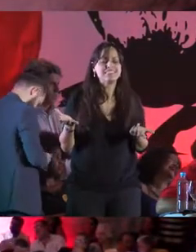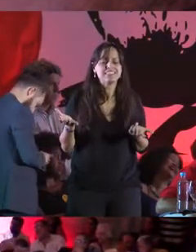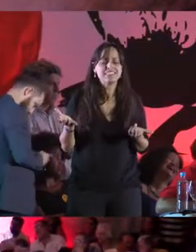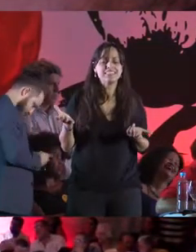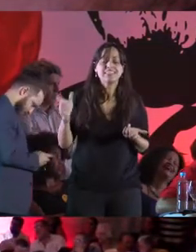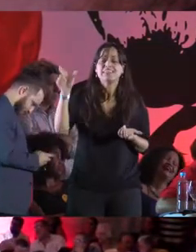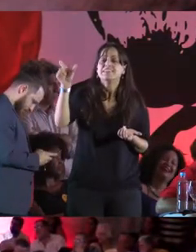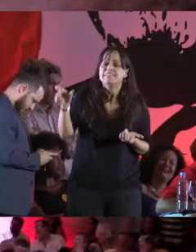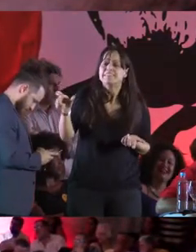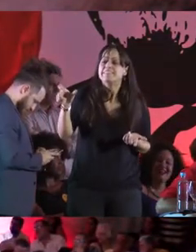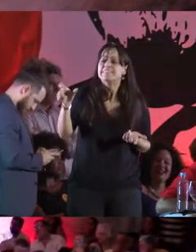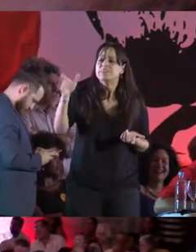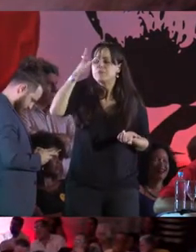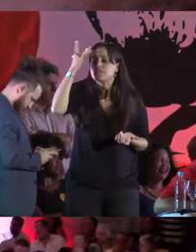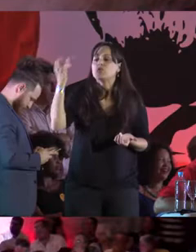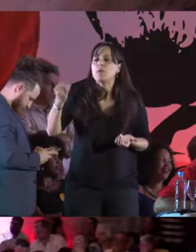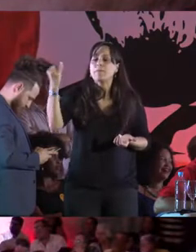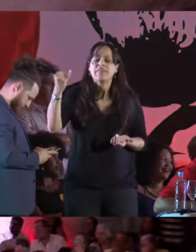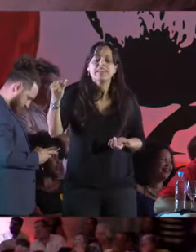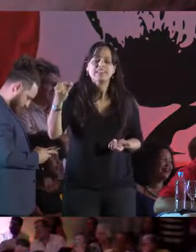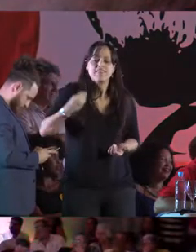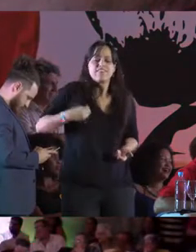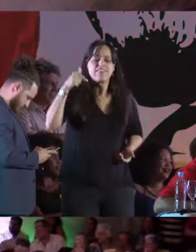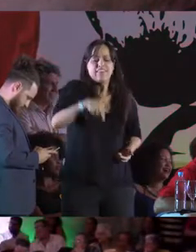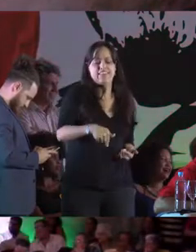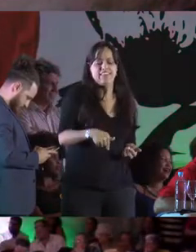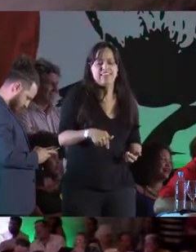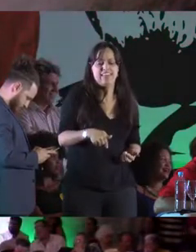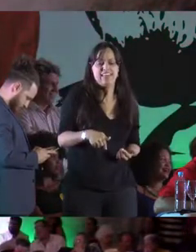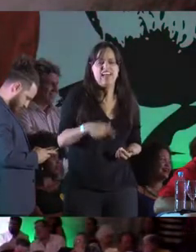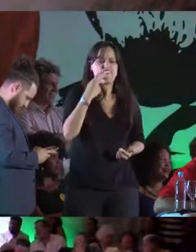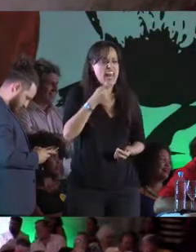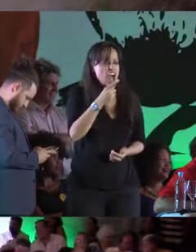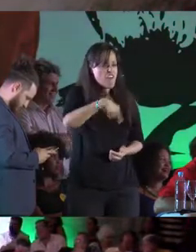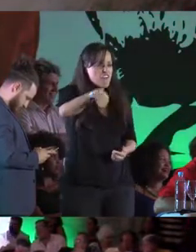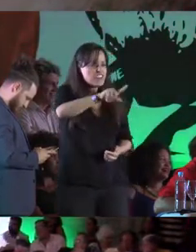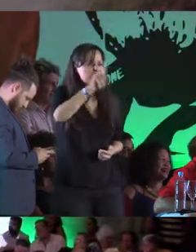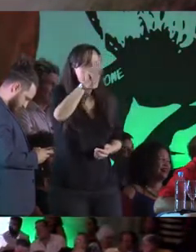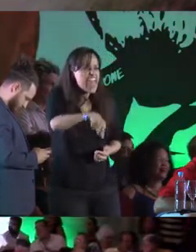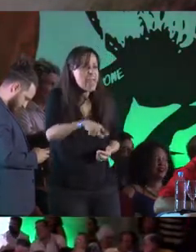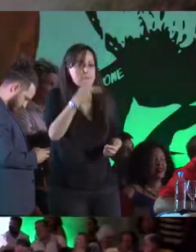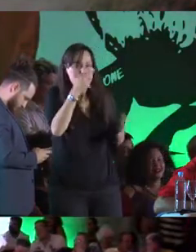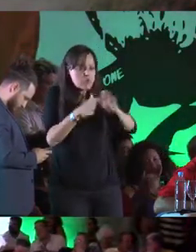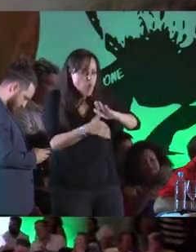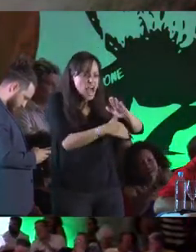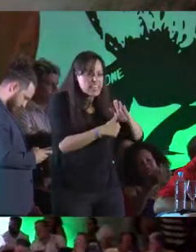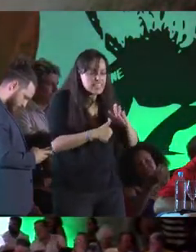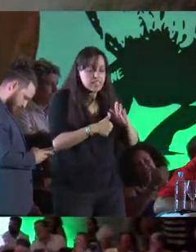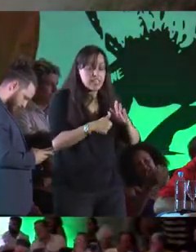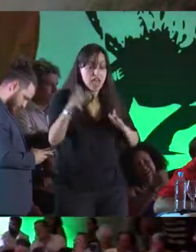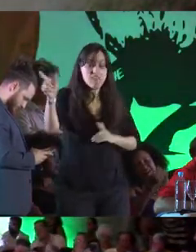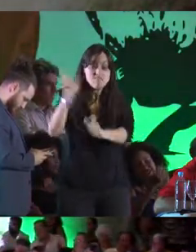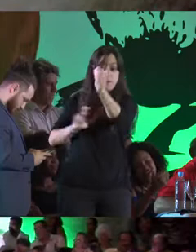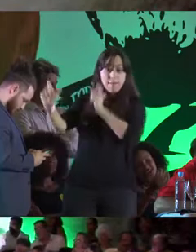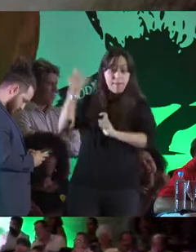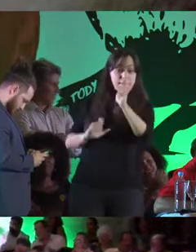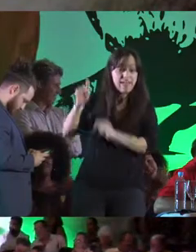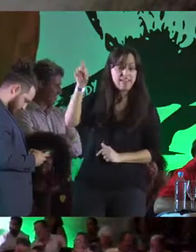e perceber se vocês pertencem a uma quadrilha que ele diz que o PT é, para ele